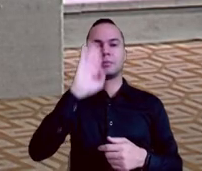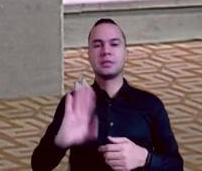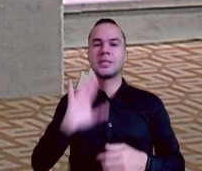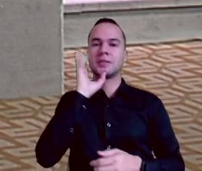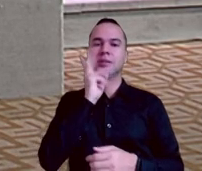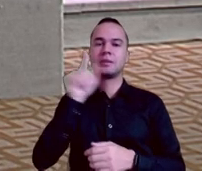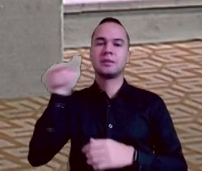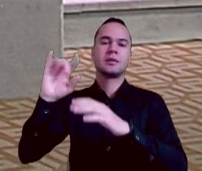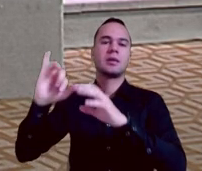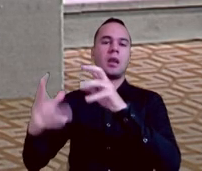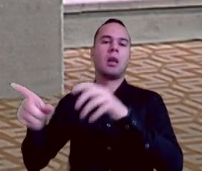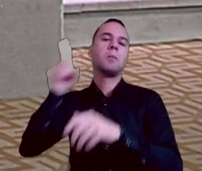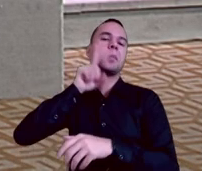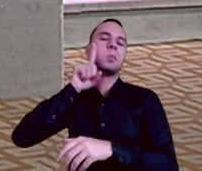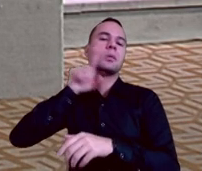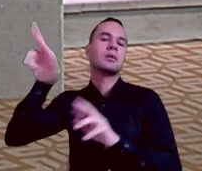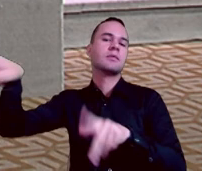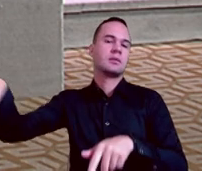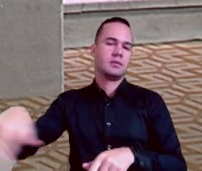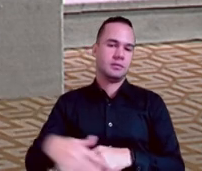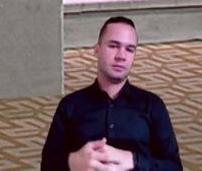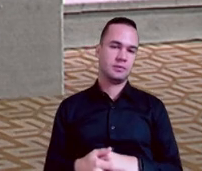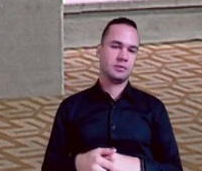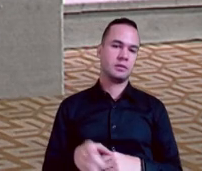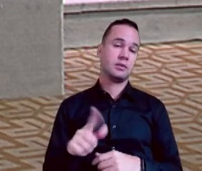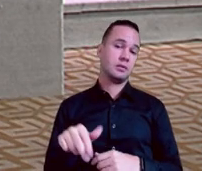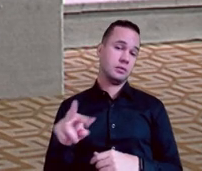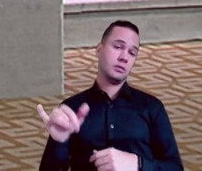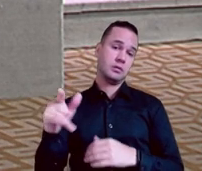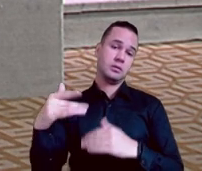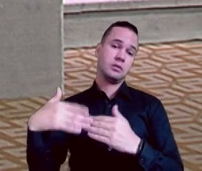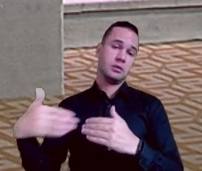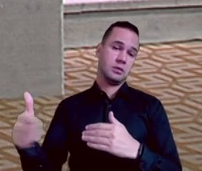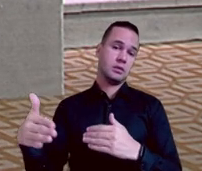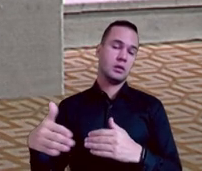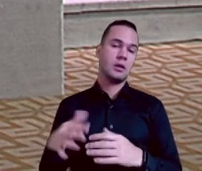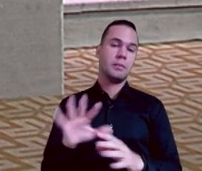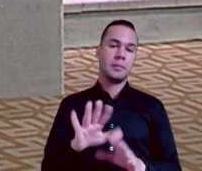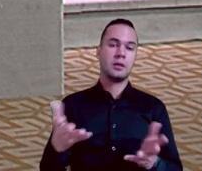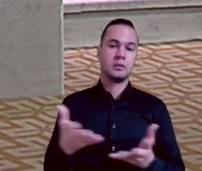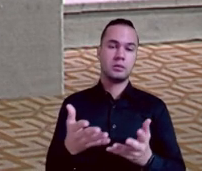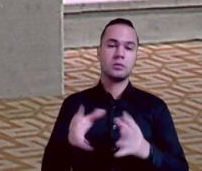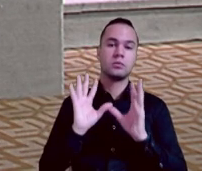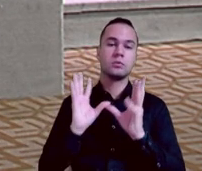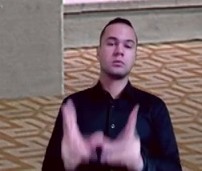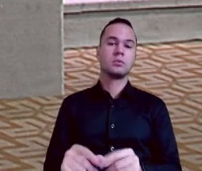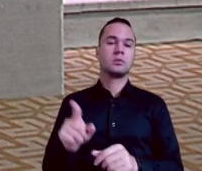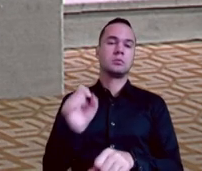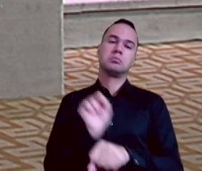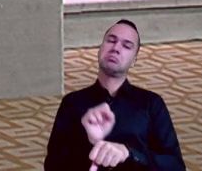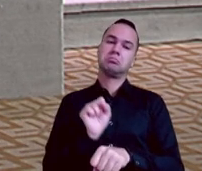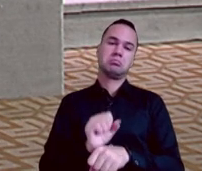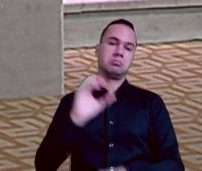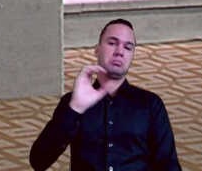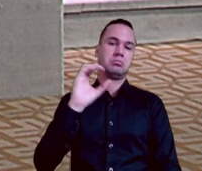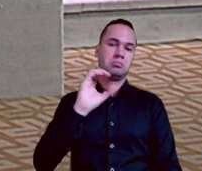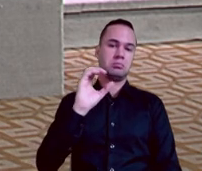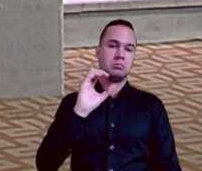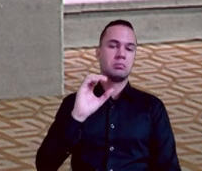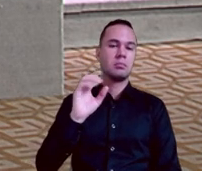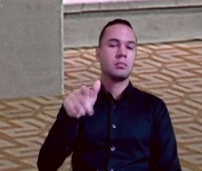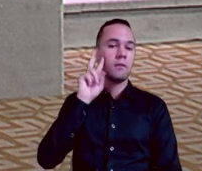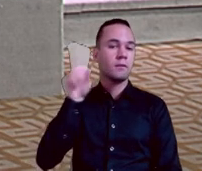ao justifique e eles vão precisar começar a Deploy Mas agora tá todo mundo se para ver beleza